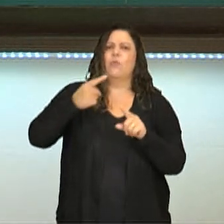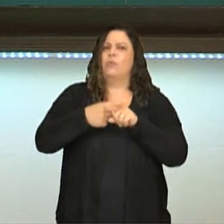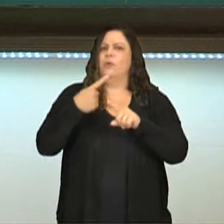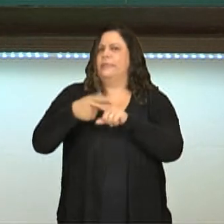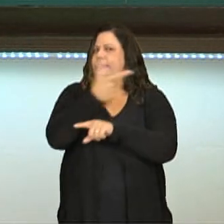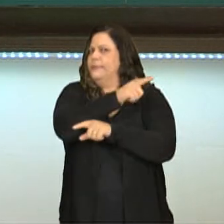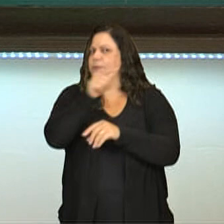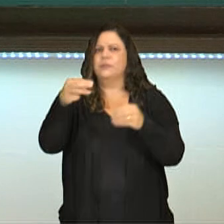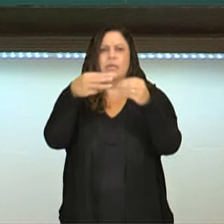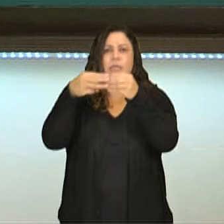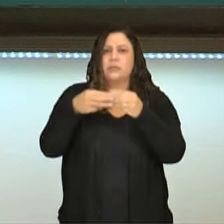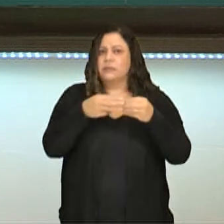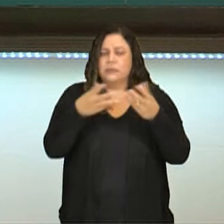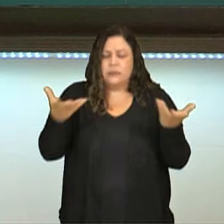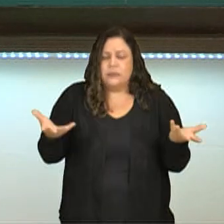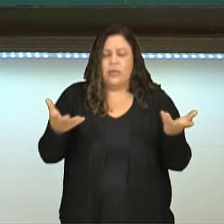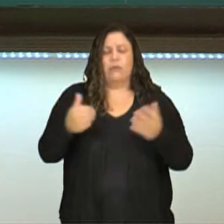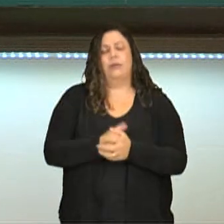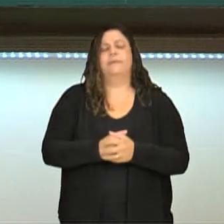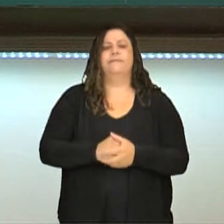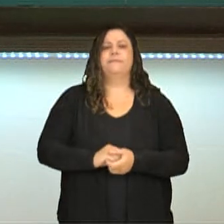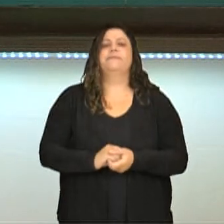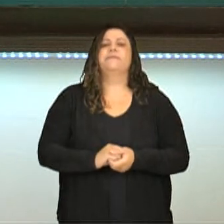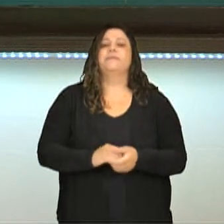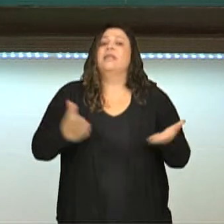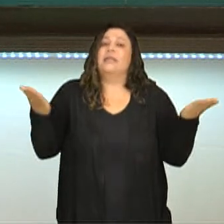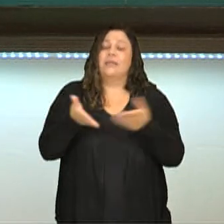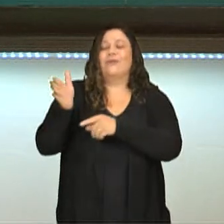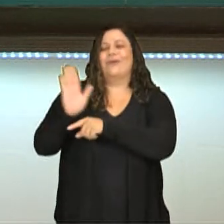nenhuma célula e sem metabolismo. Então, nesse